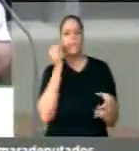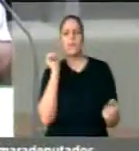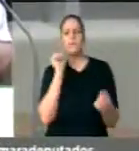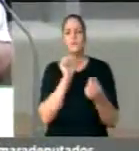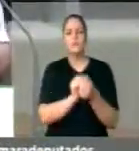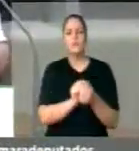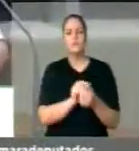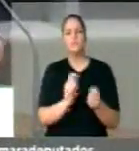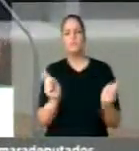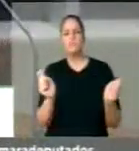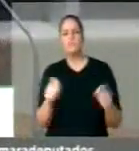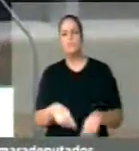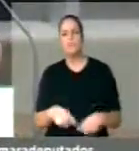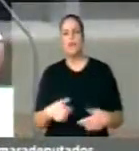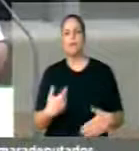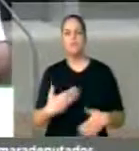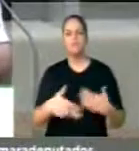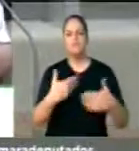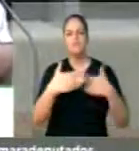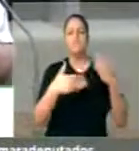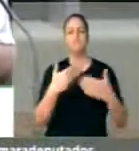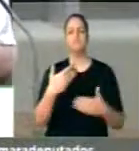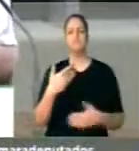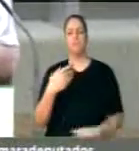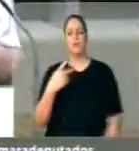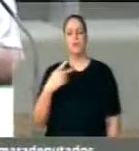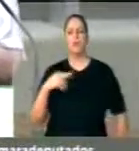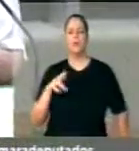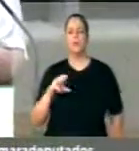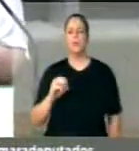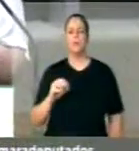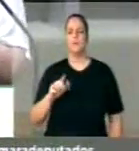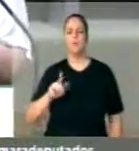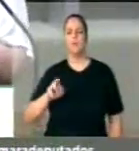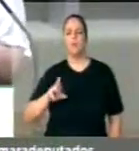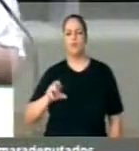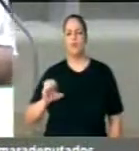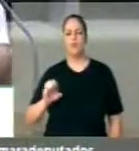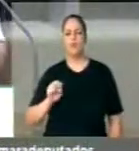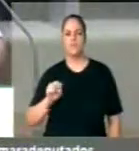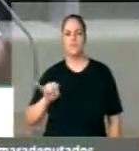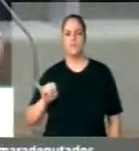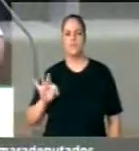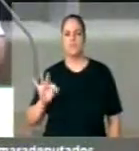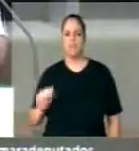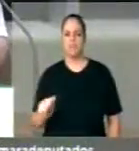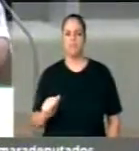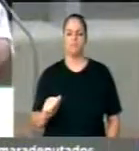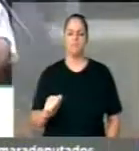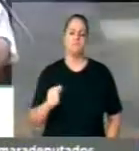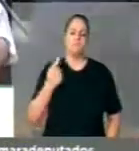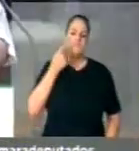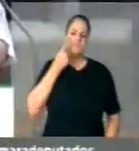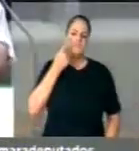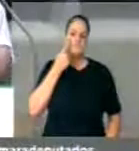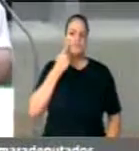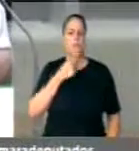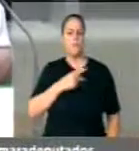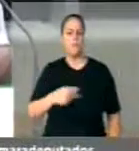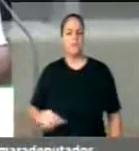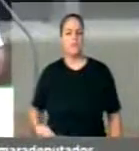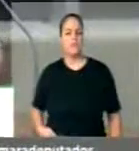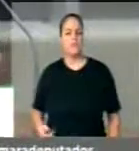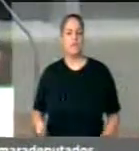do campo progressista, que não só disputaria a presidência, mas também aglutinaria